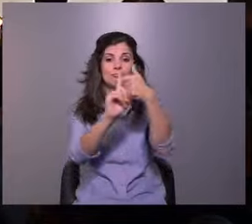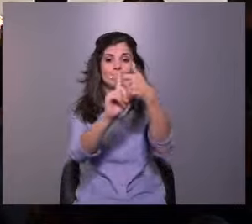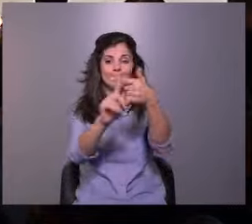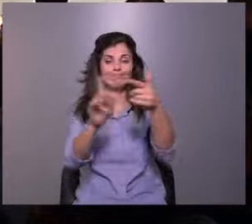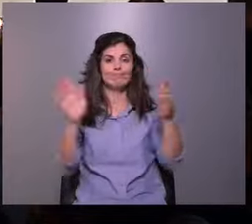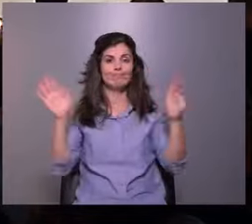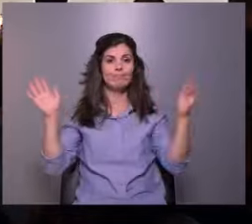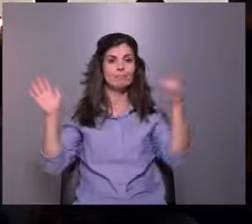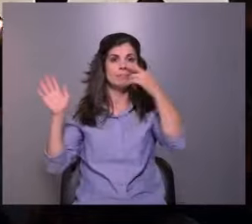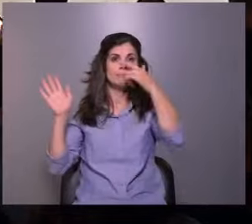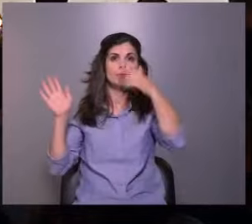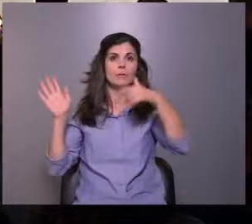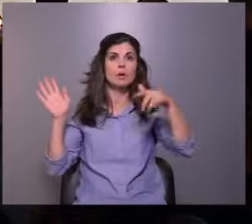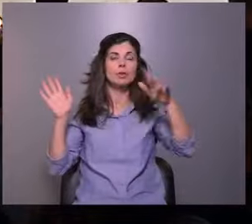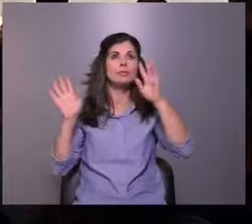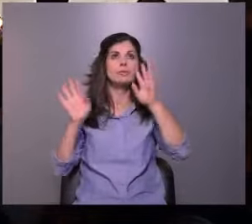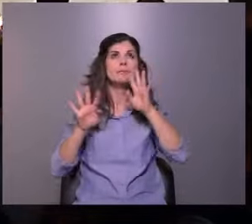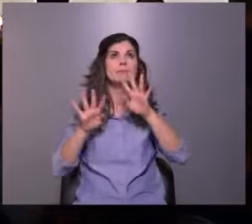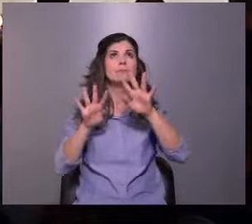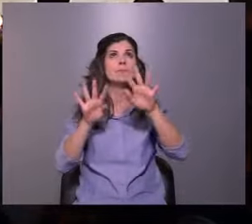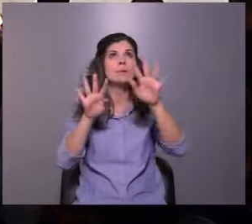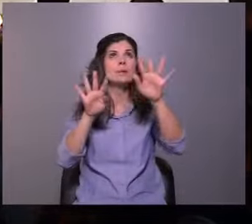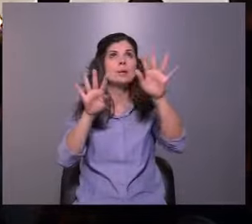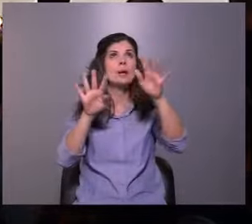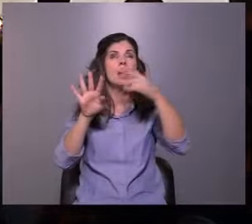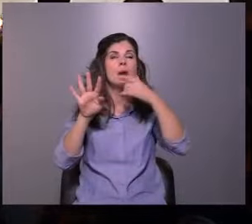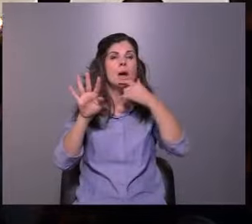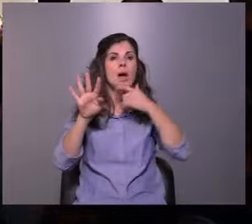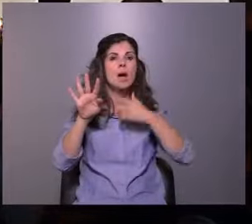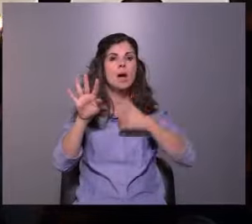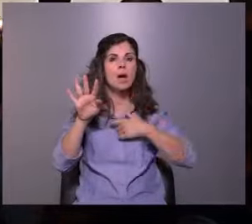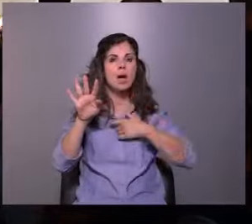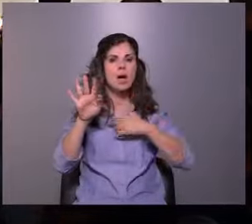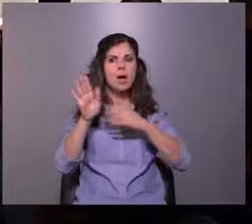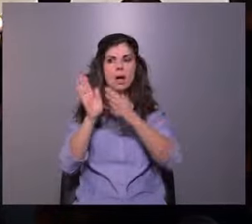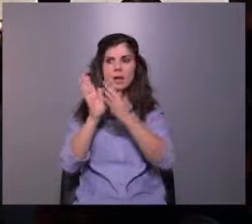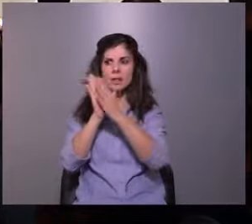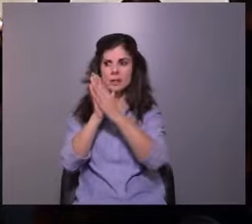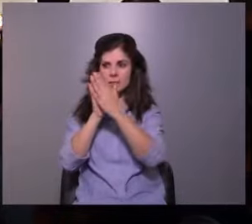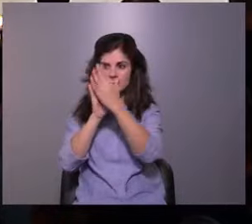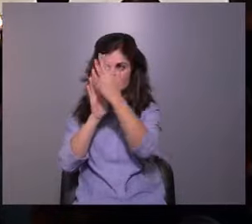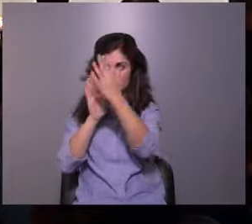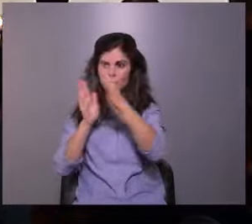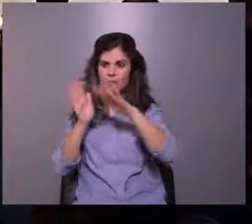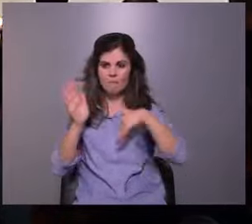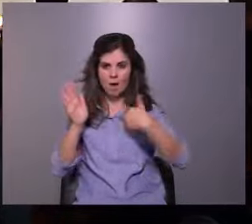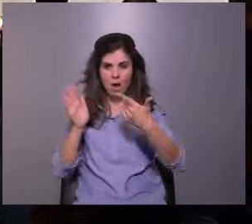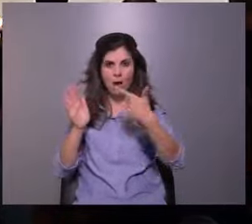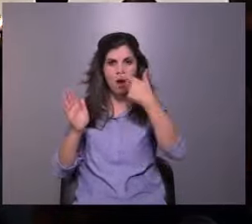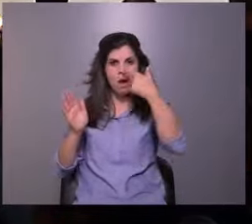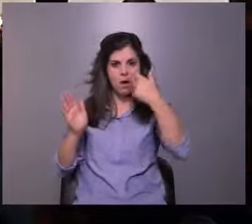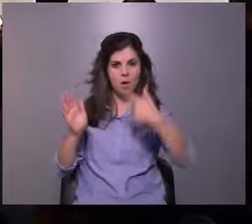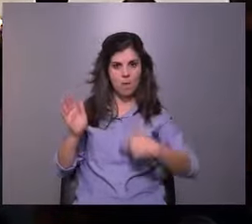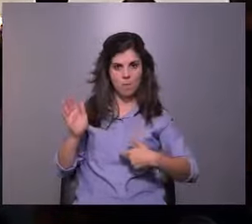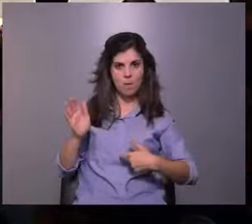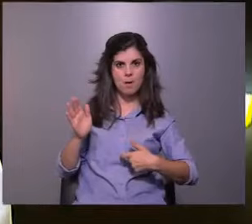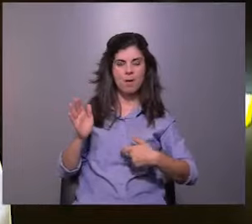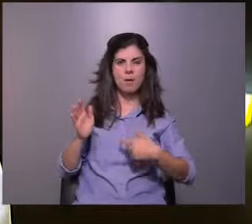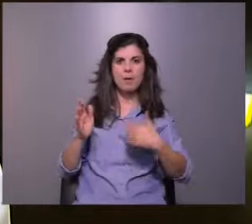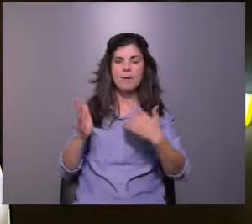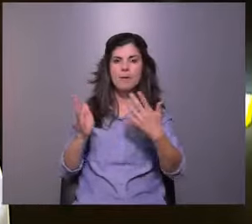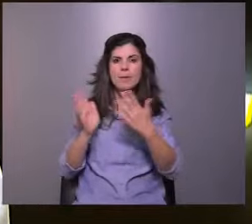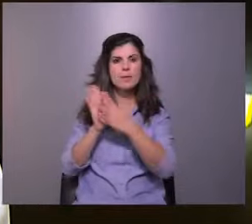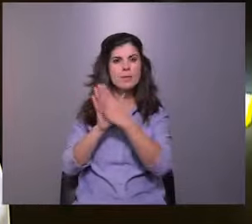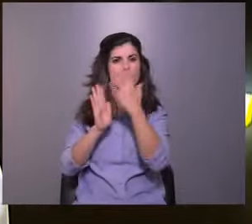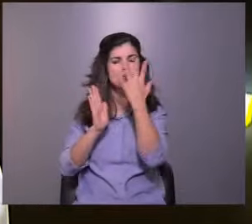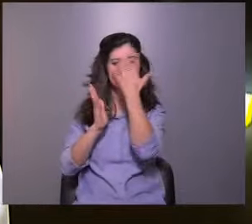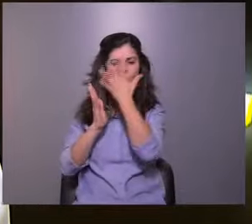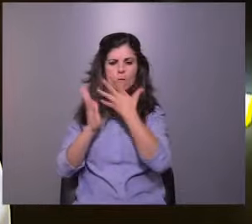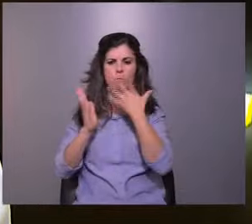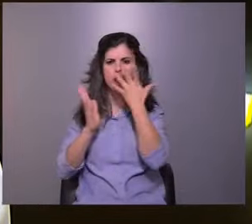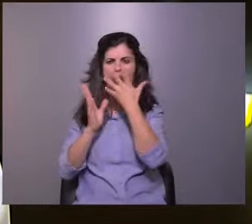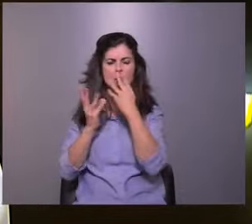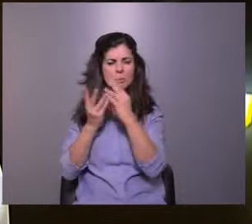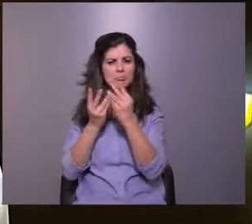Ojcze, w Twoje ręce powierzam ducha mojego. Po tych słowach wyzionął ducha.